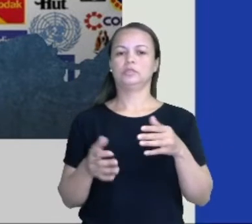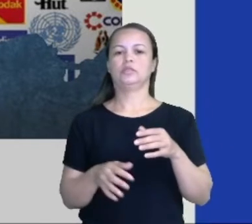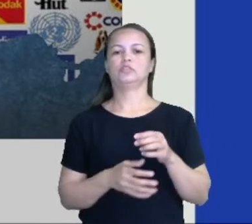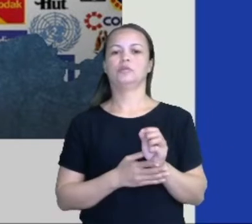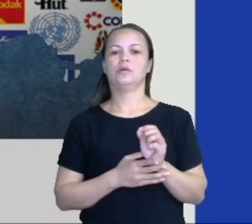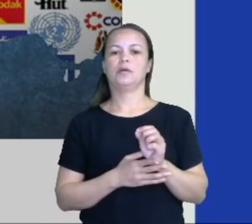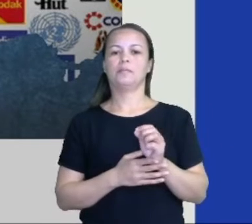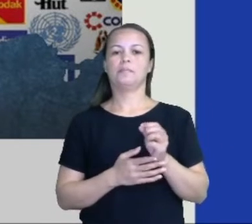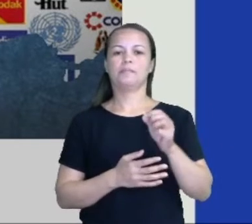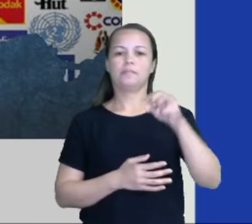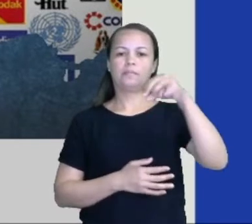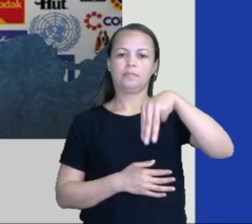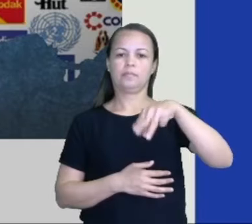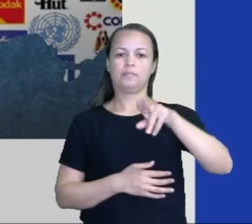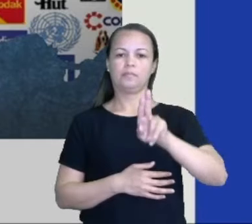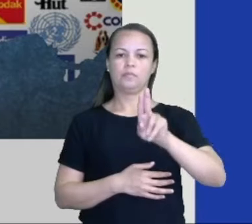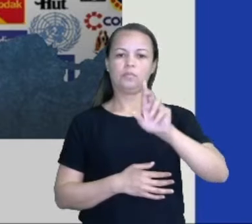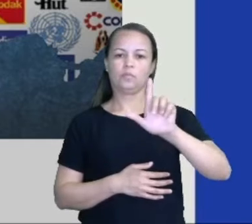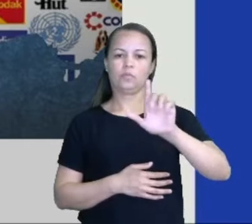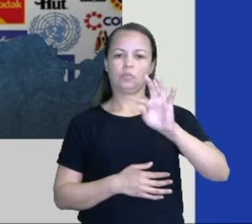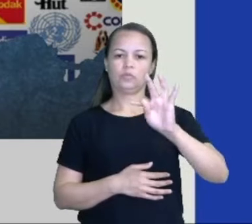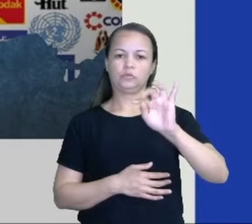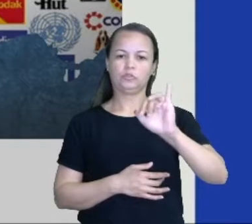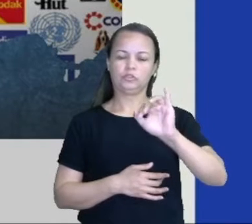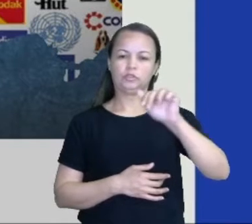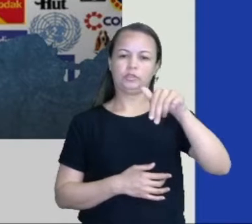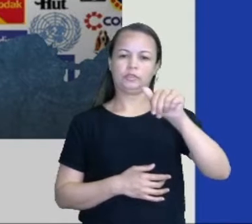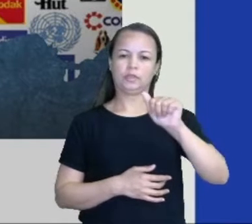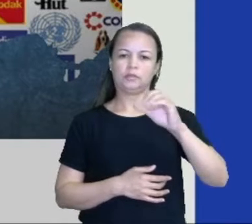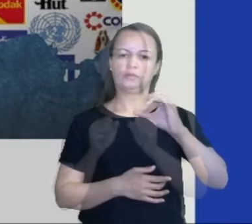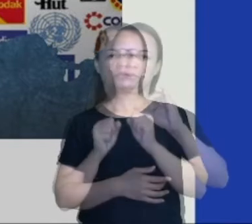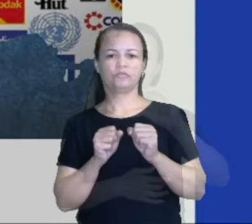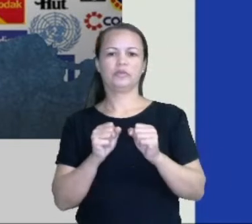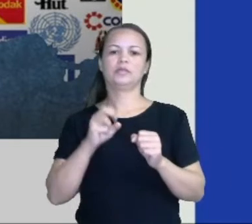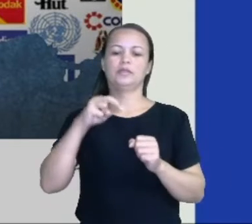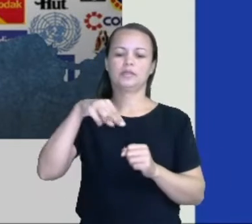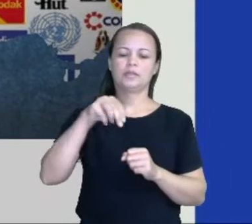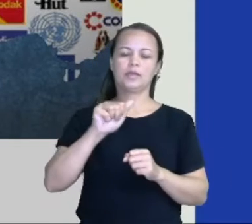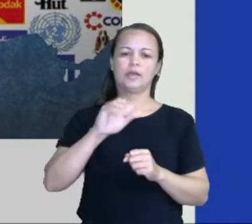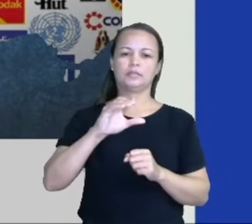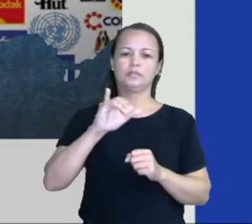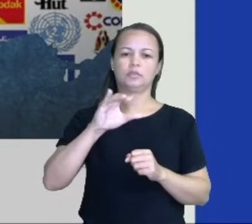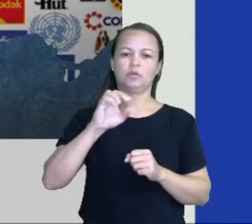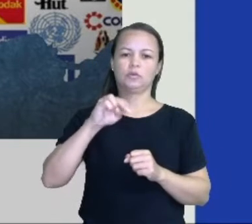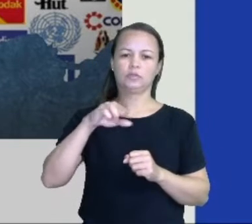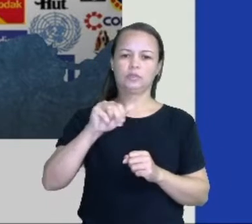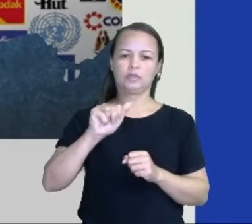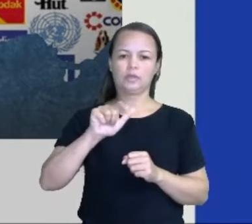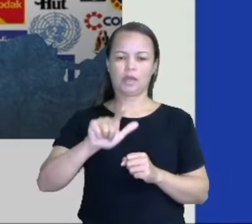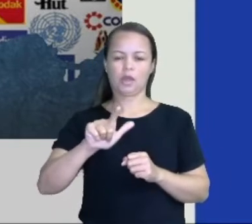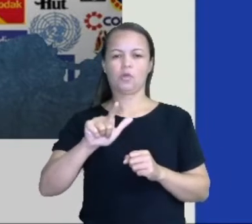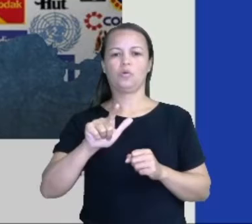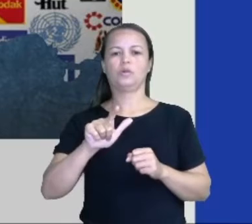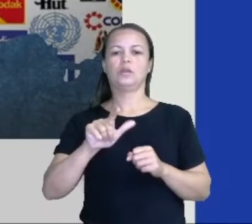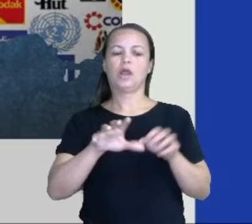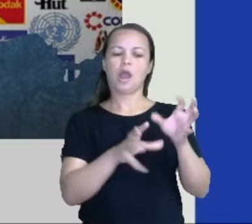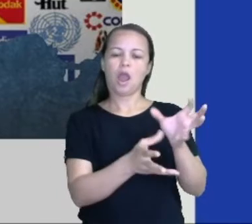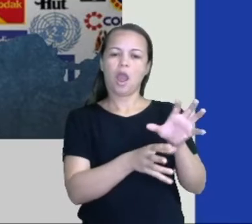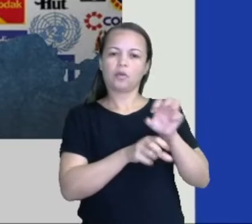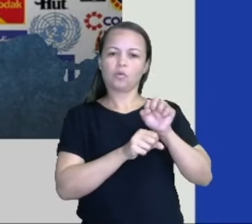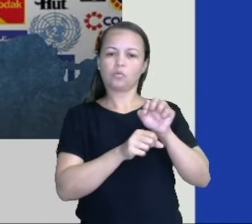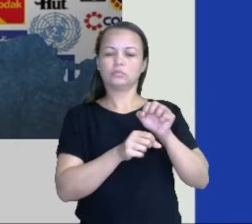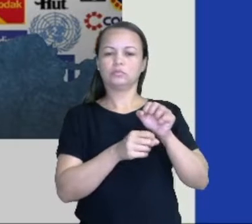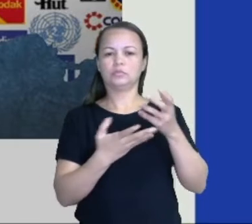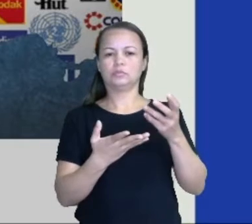multinacionais, elas conseguem um alcance internacional de consumo através das mídias,